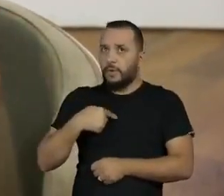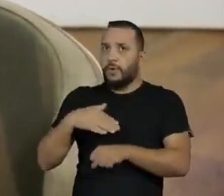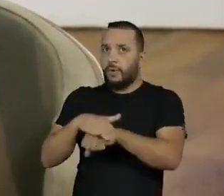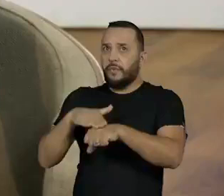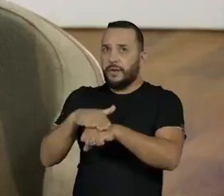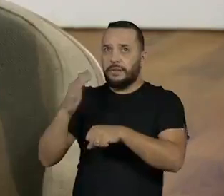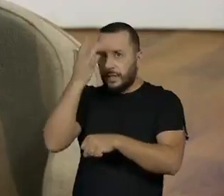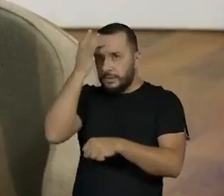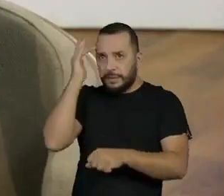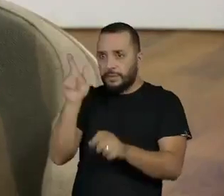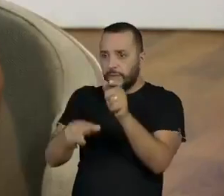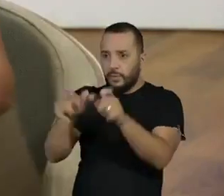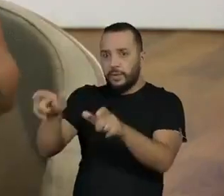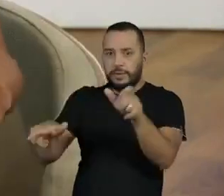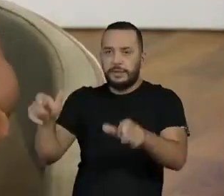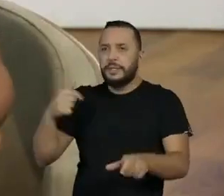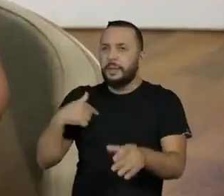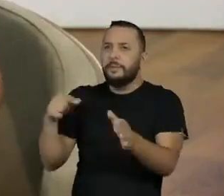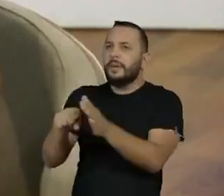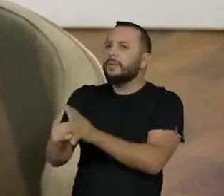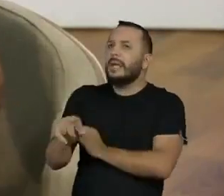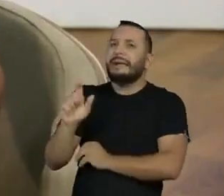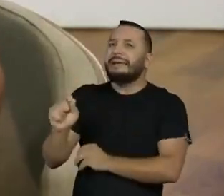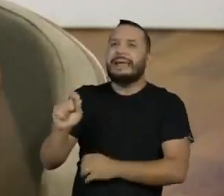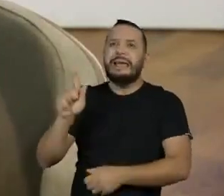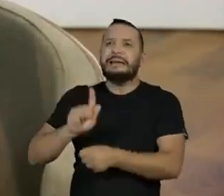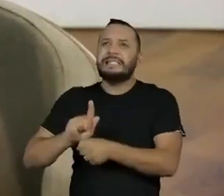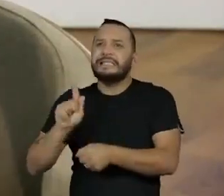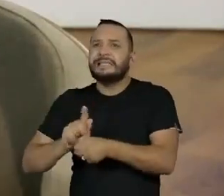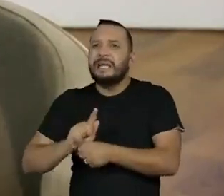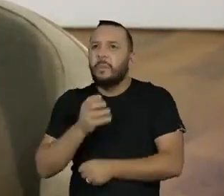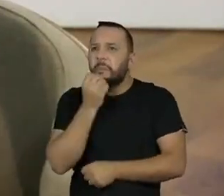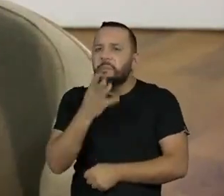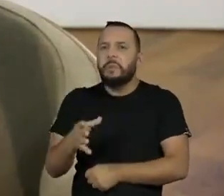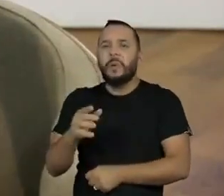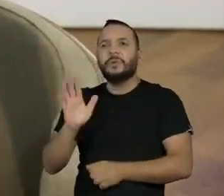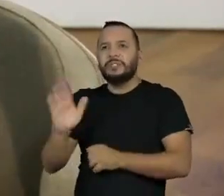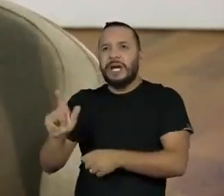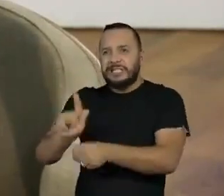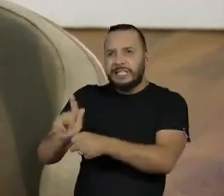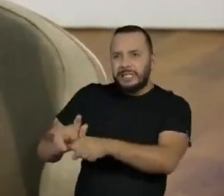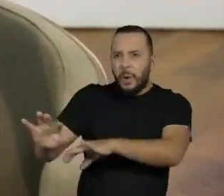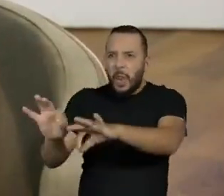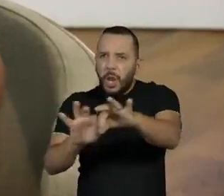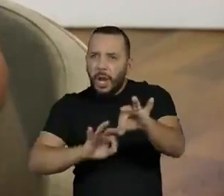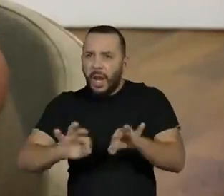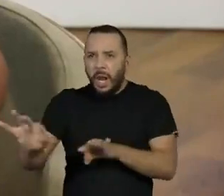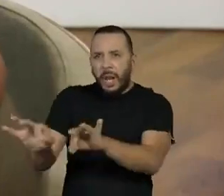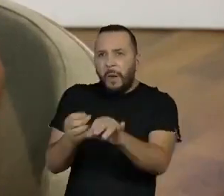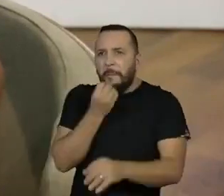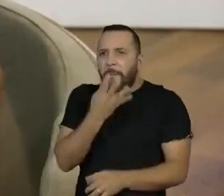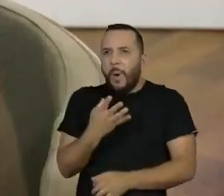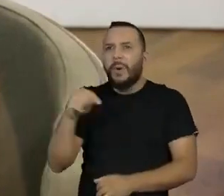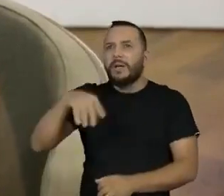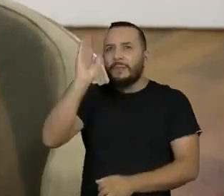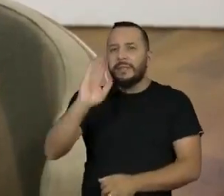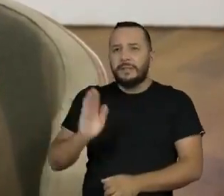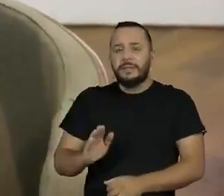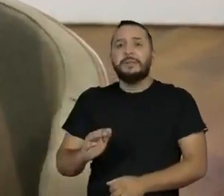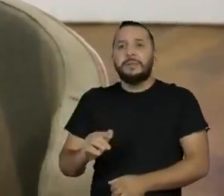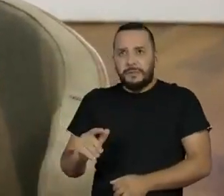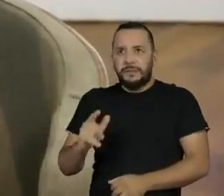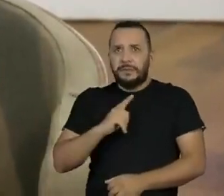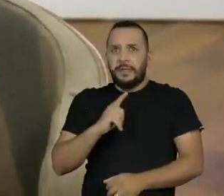com as pessoas e perguntar quem faz isso bem, quem é bom em gestão. E as pessoas falaram, bom, do bom, no Brasil, a Ambev é